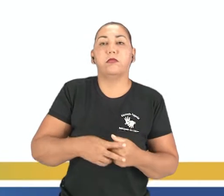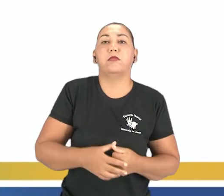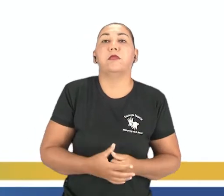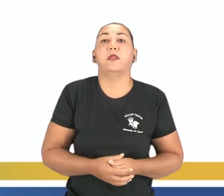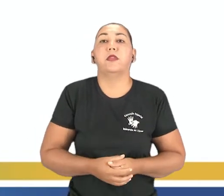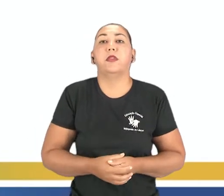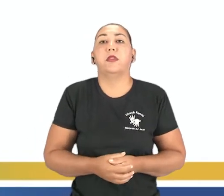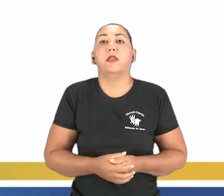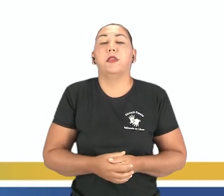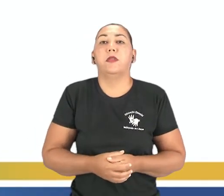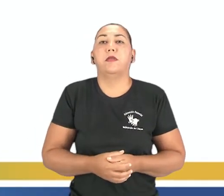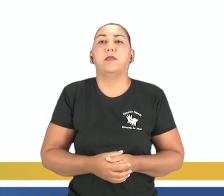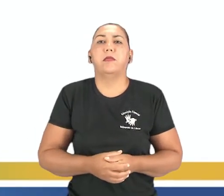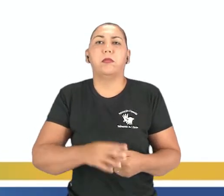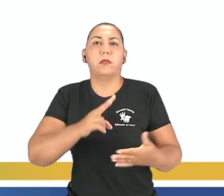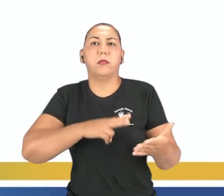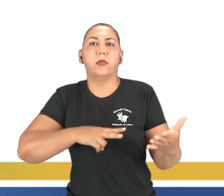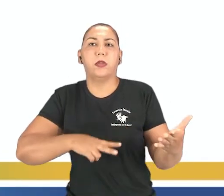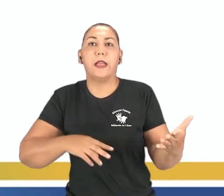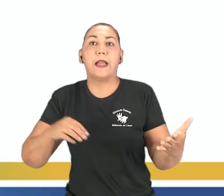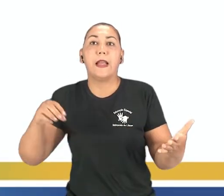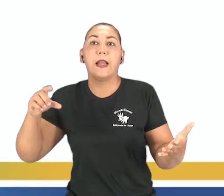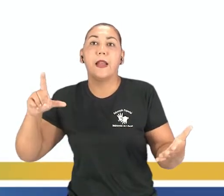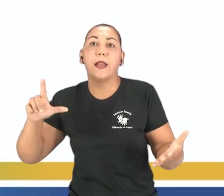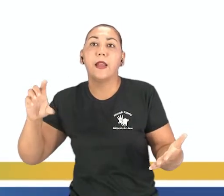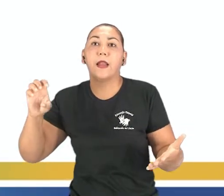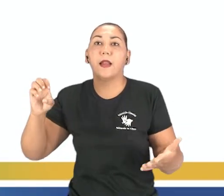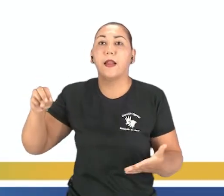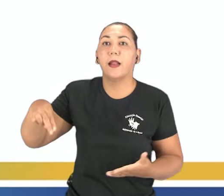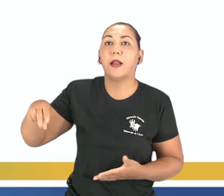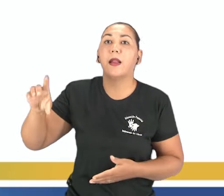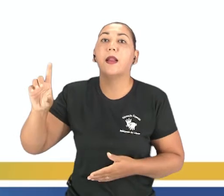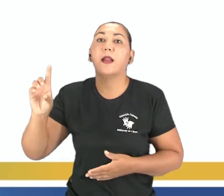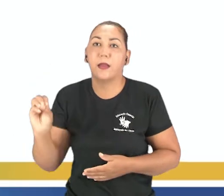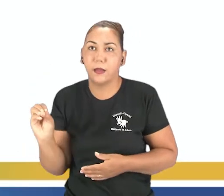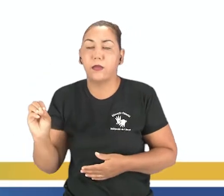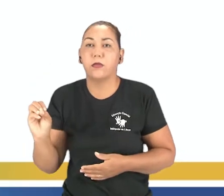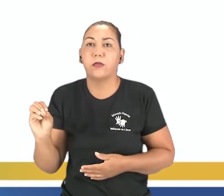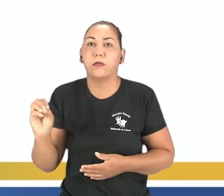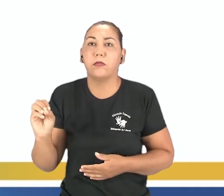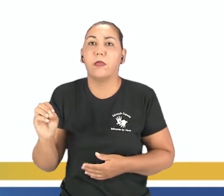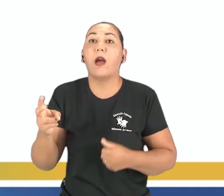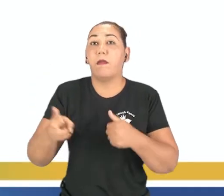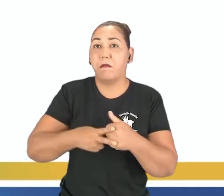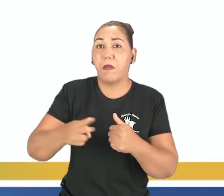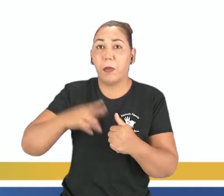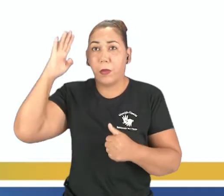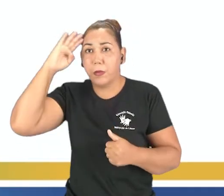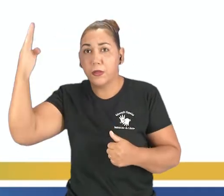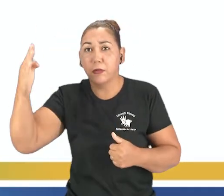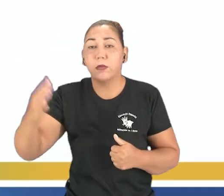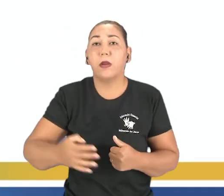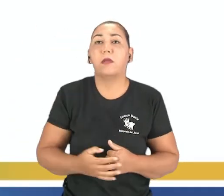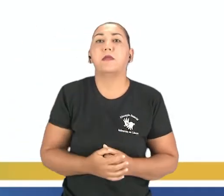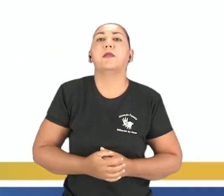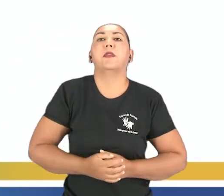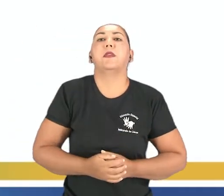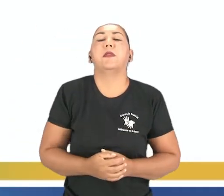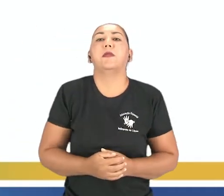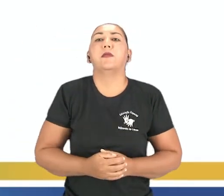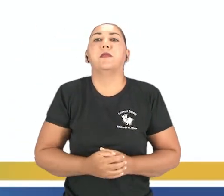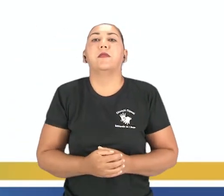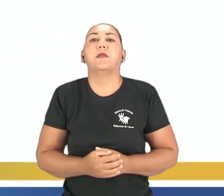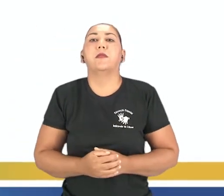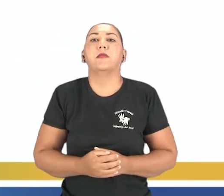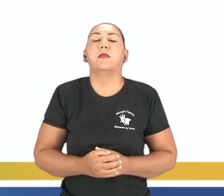eu tenho um verbo que auxilia, o verbo auxiliar, e eu tenho um verbo principal. Os dois juntos exercem a função de um verbo de uma oração.